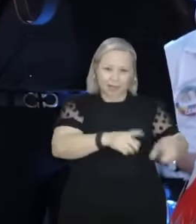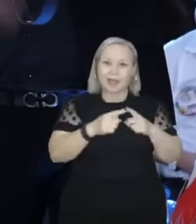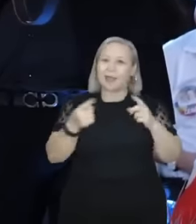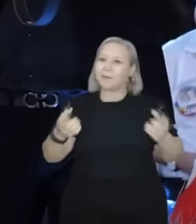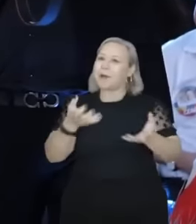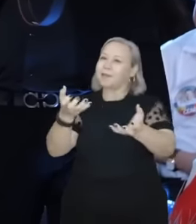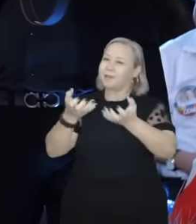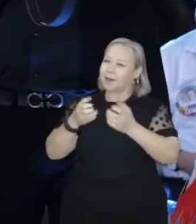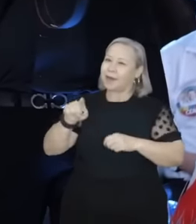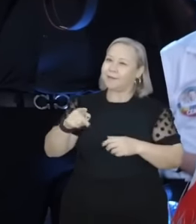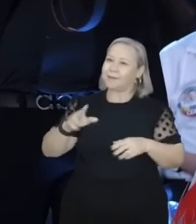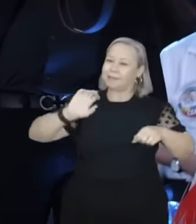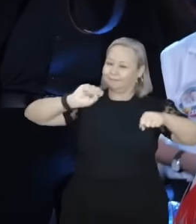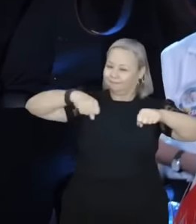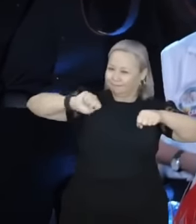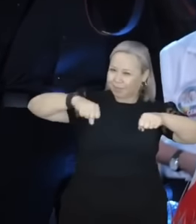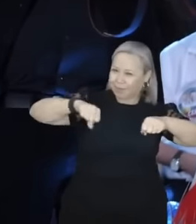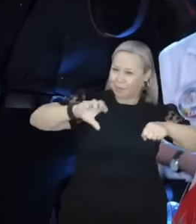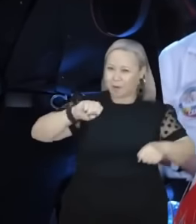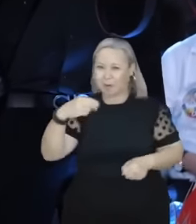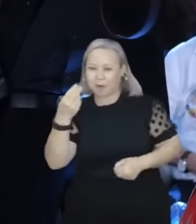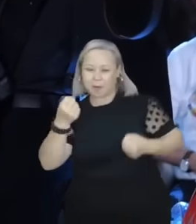de carro.